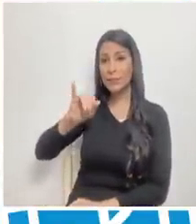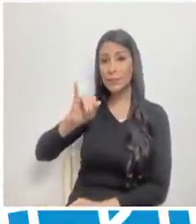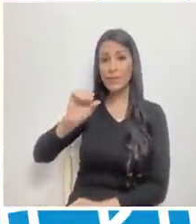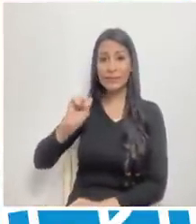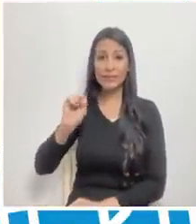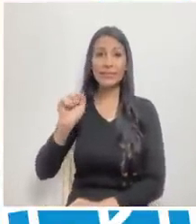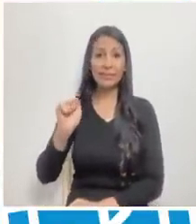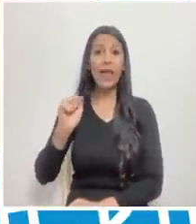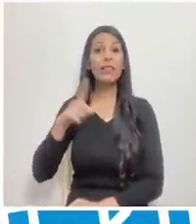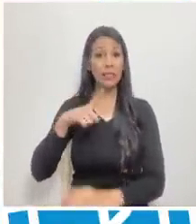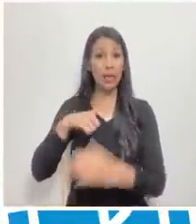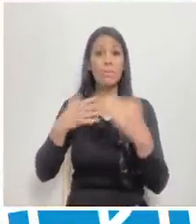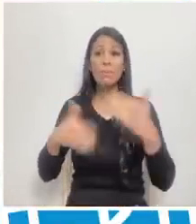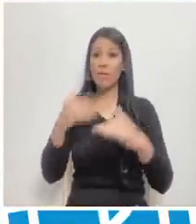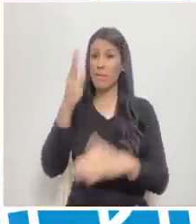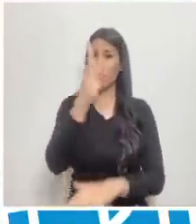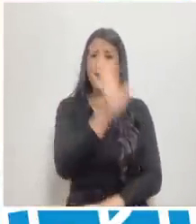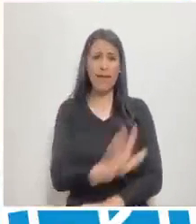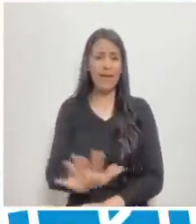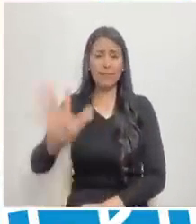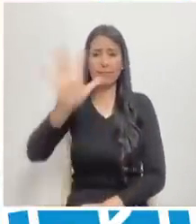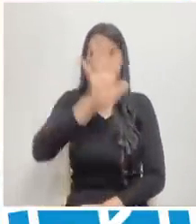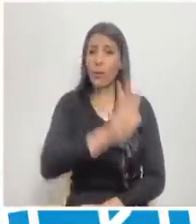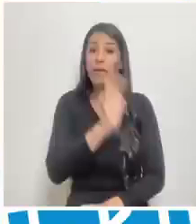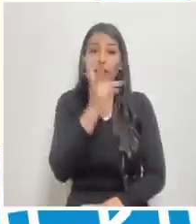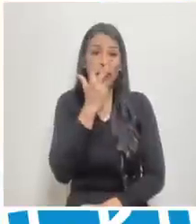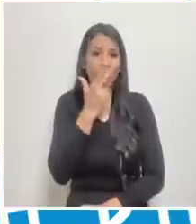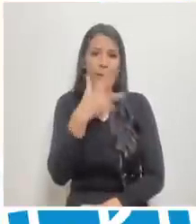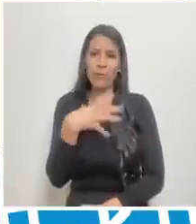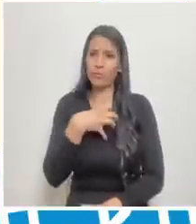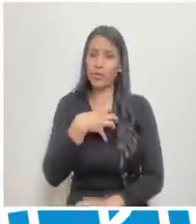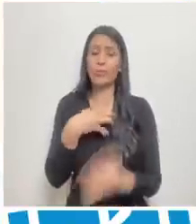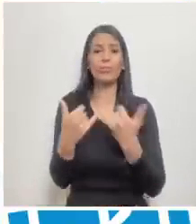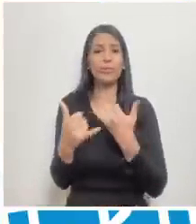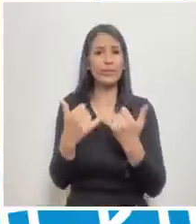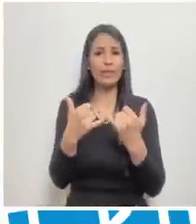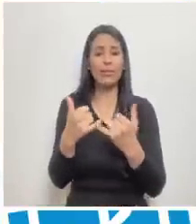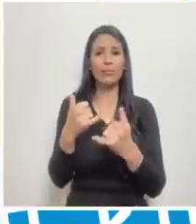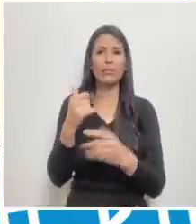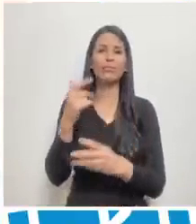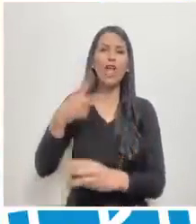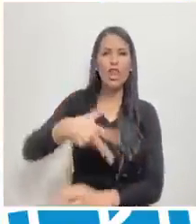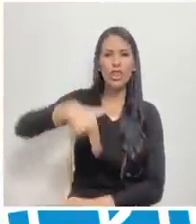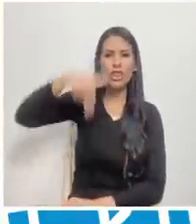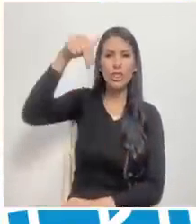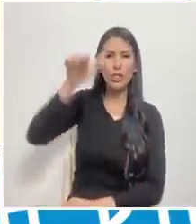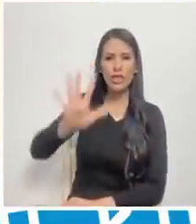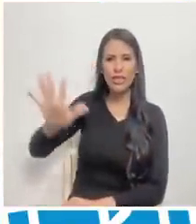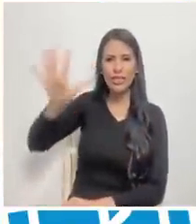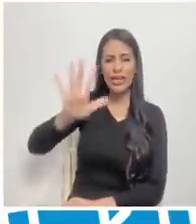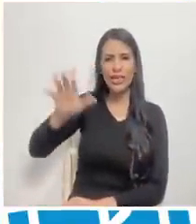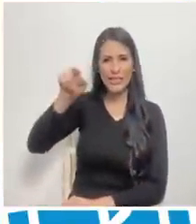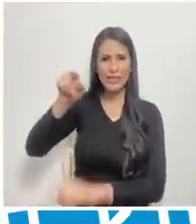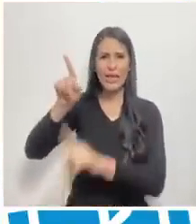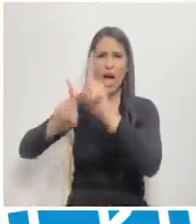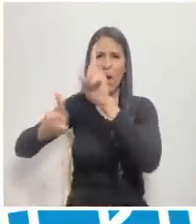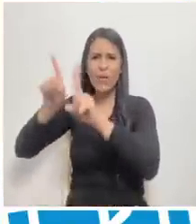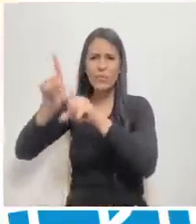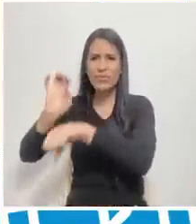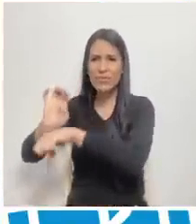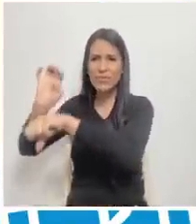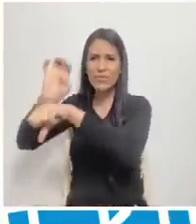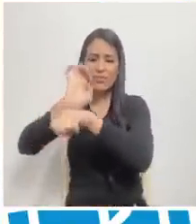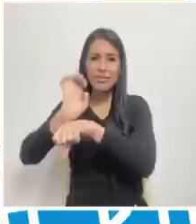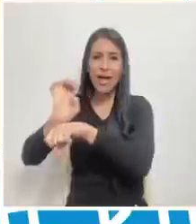Brasil se deu também assim. Por exemplo, em alguns estados do Nordeste, eu não apliquei o